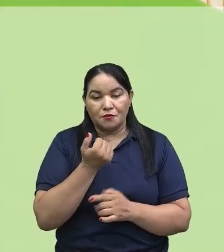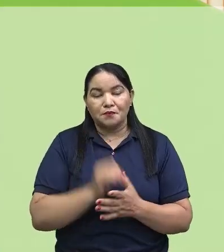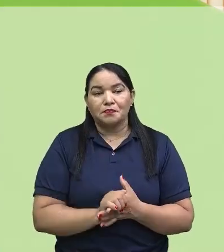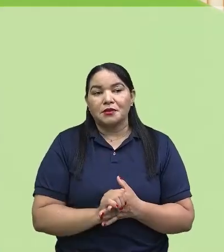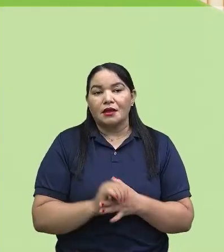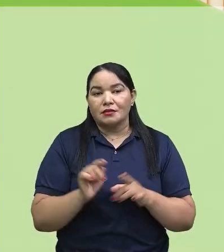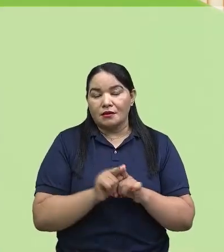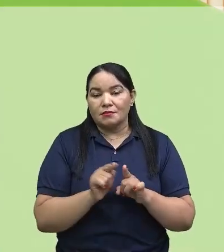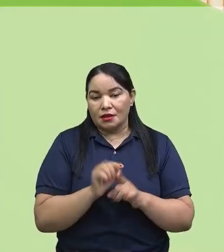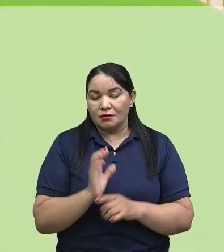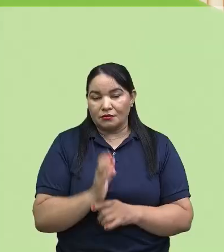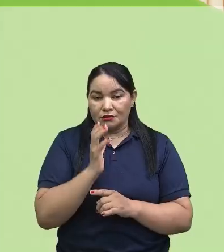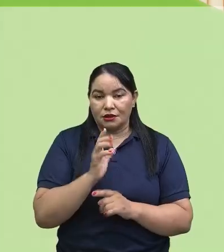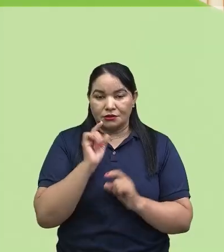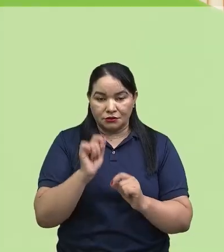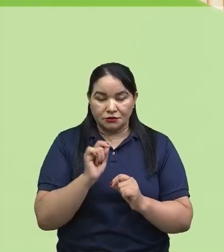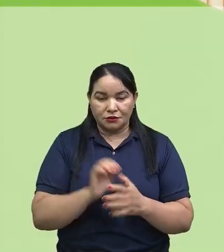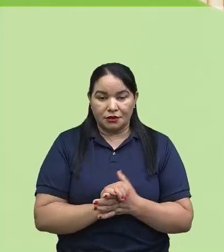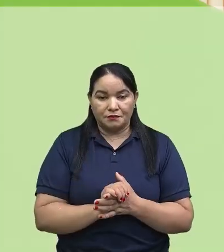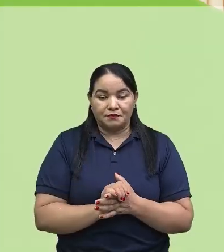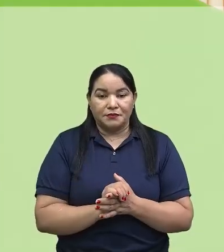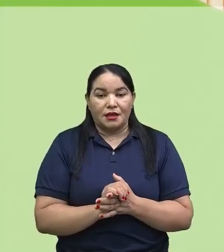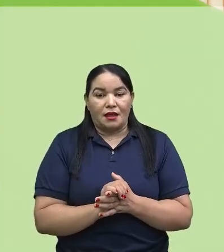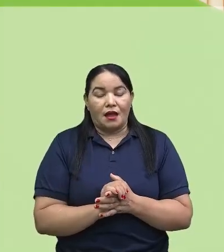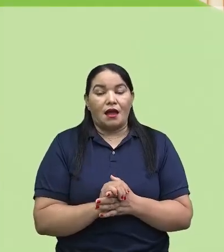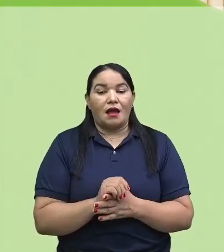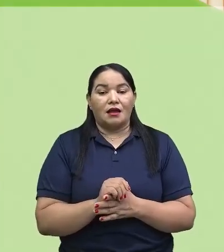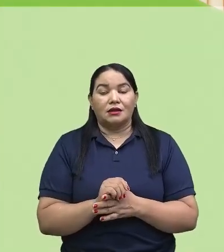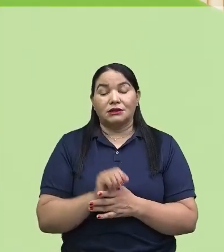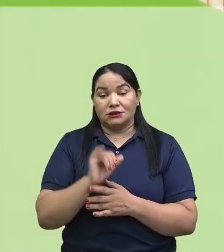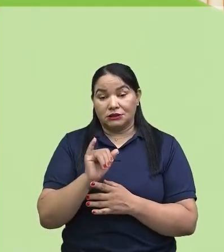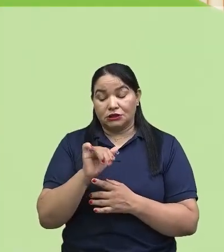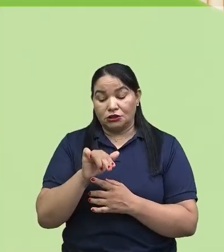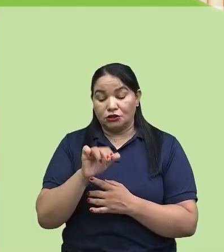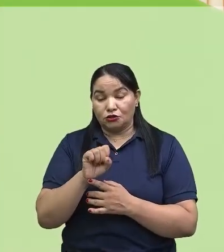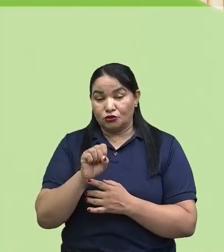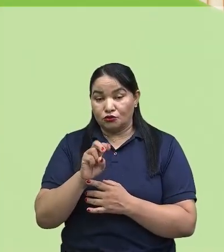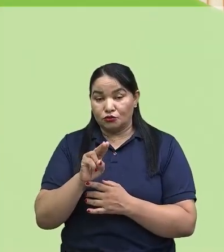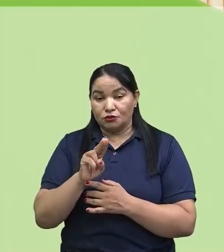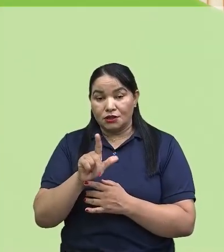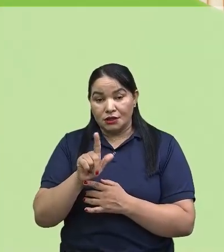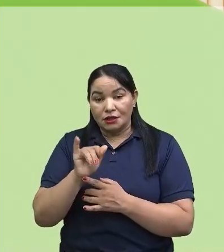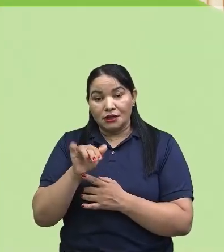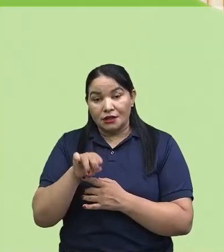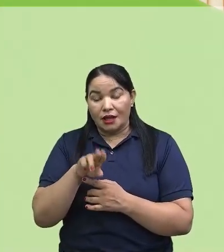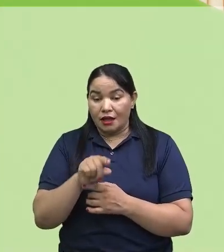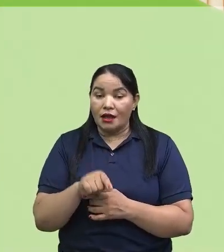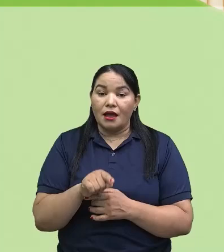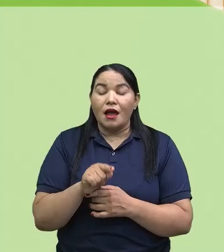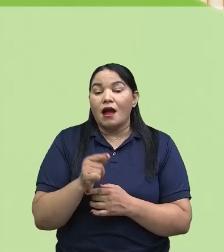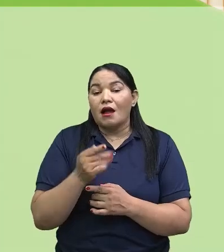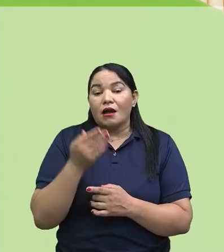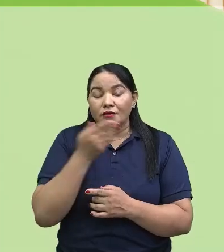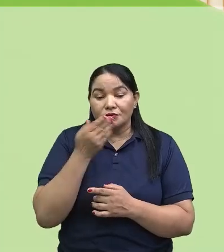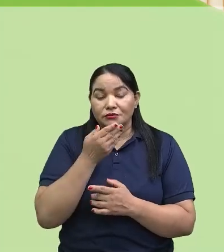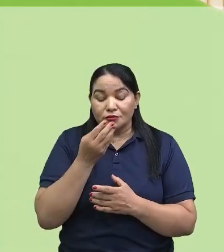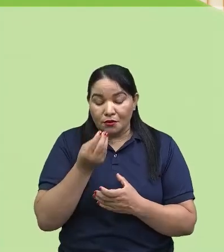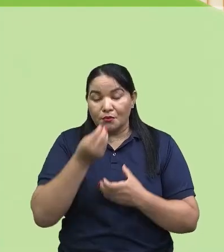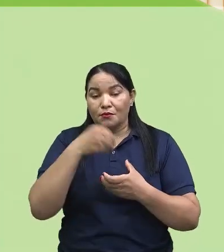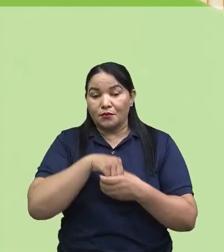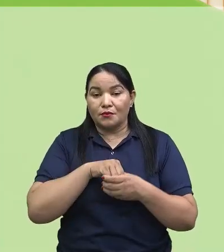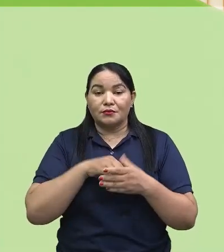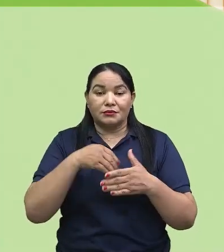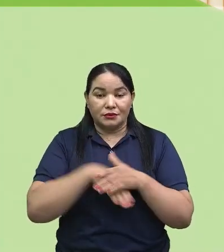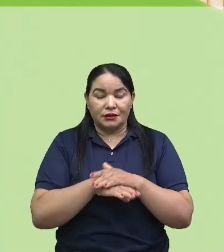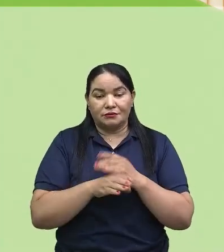acontece? A insulina vai lá e coloca a glicose dentro das células, ou para armazenar ou para obter energia. E aí a gente vai observar